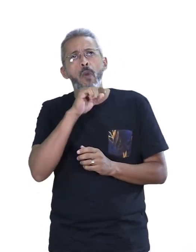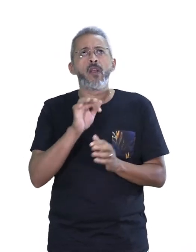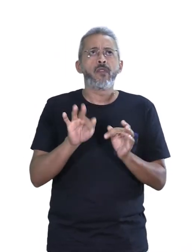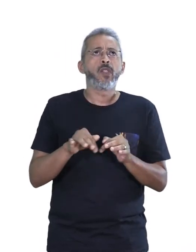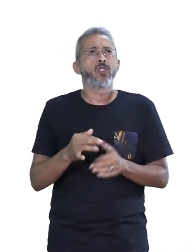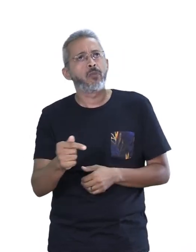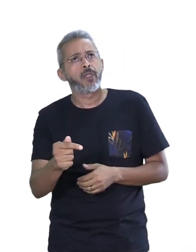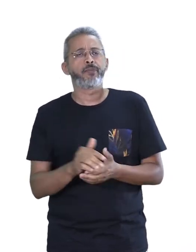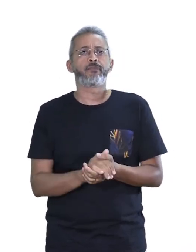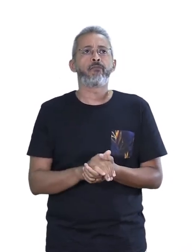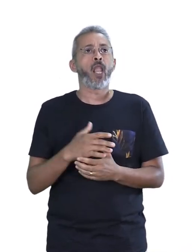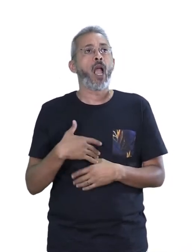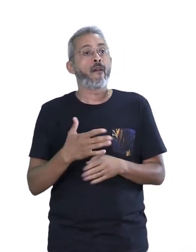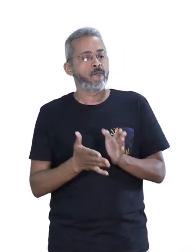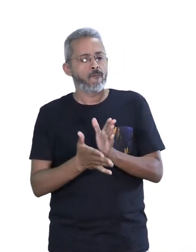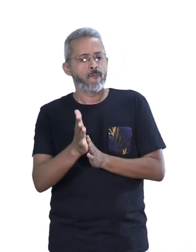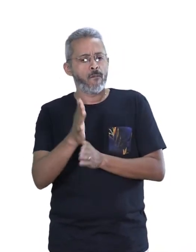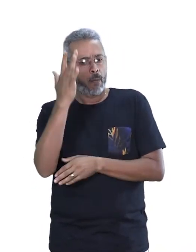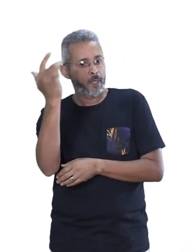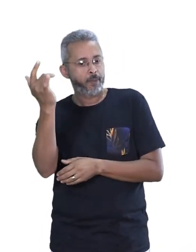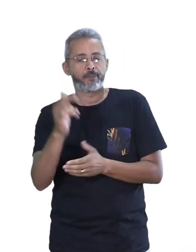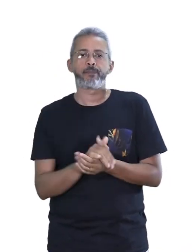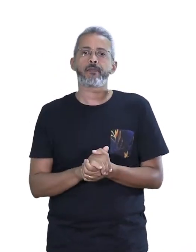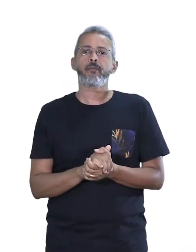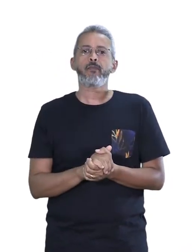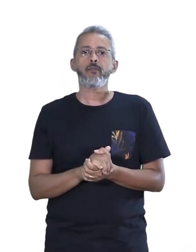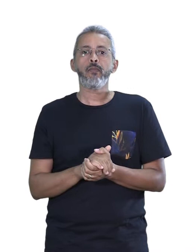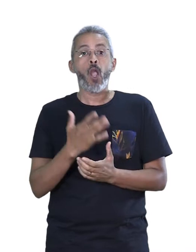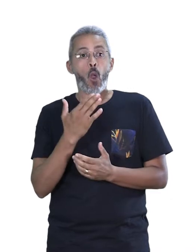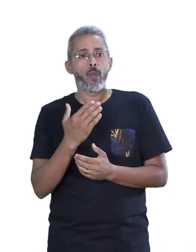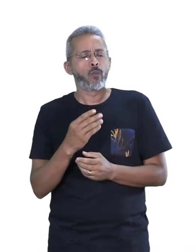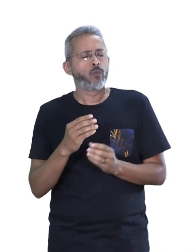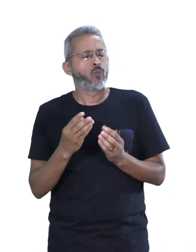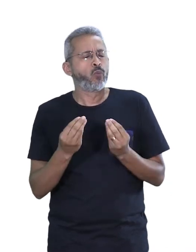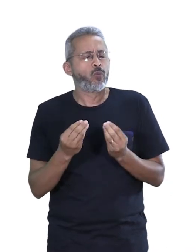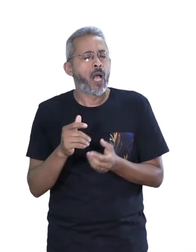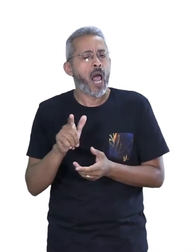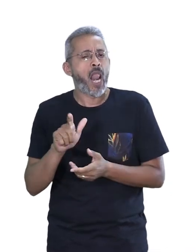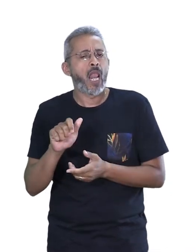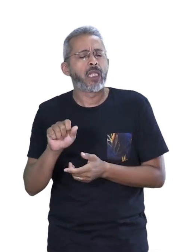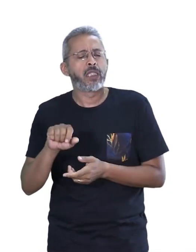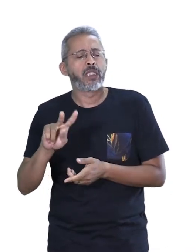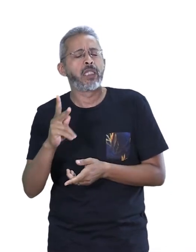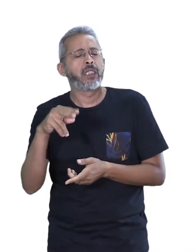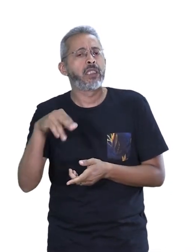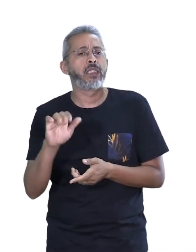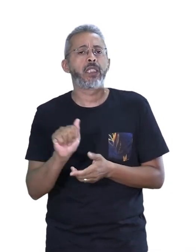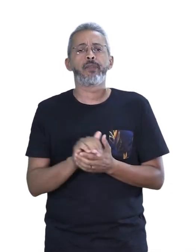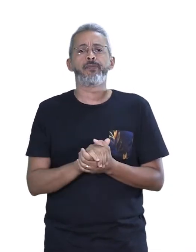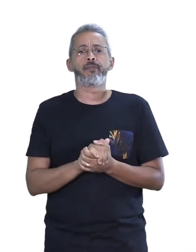pais no fim de semana. Viajarei amanhã. Comemos muita lasanha no